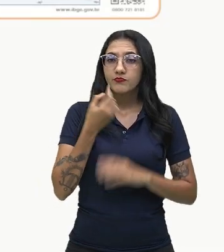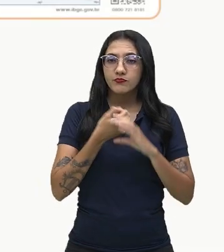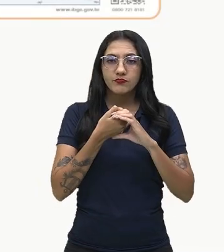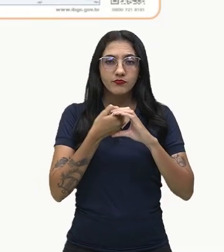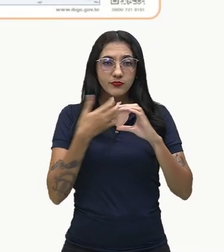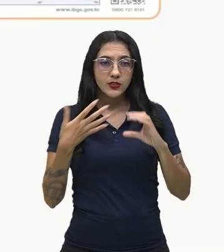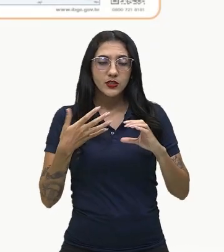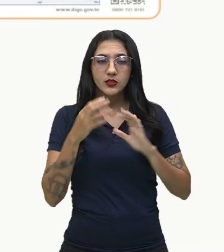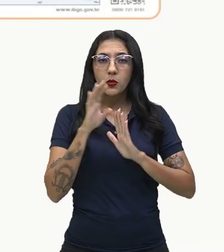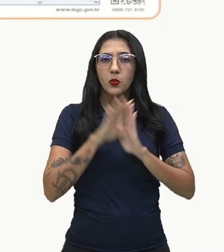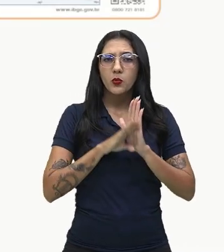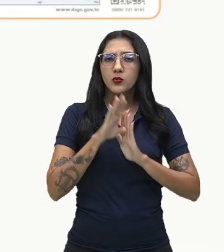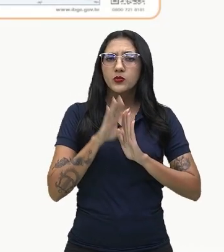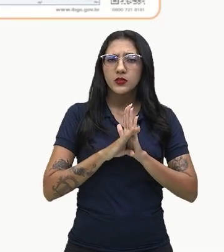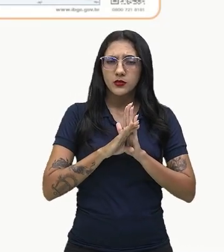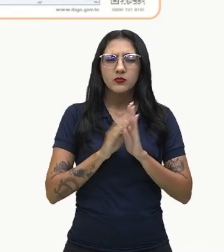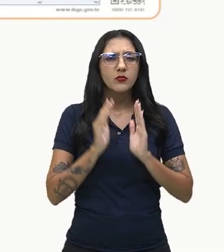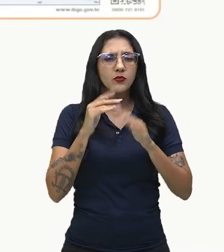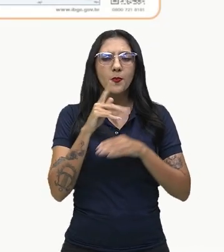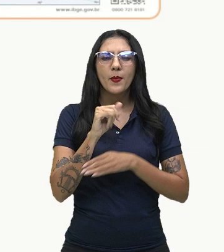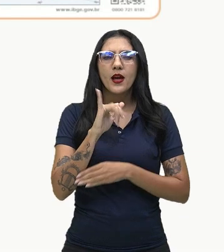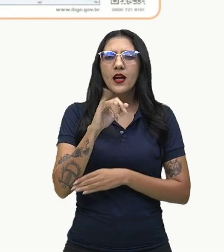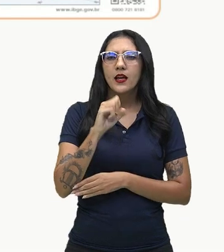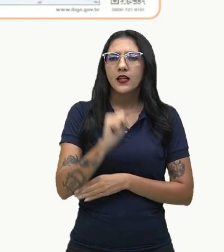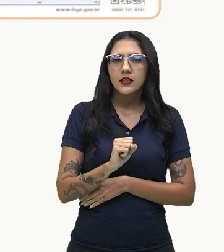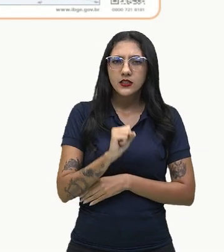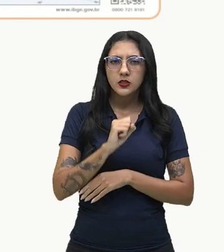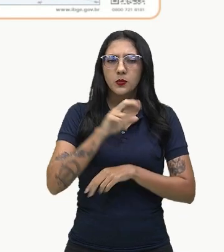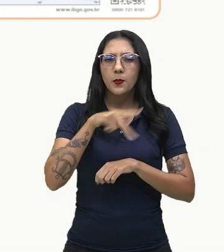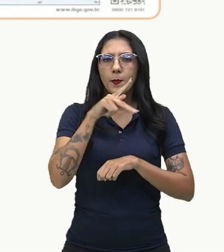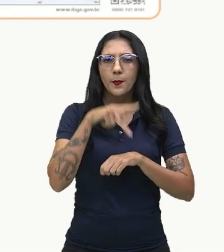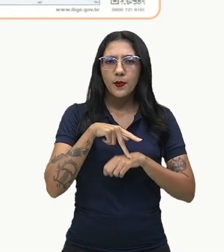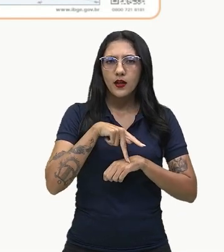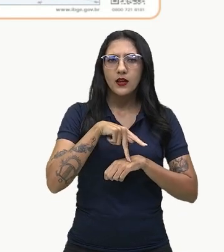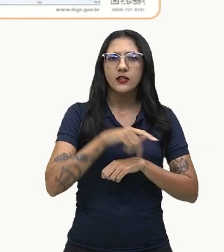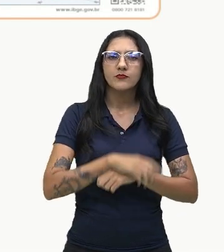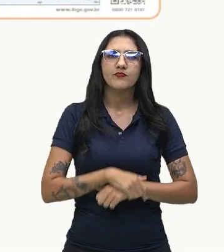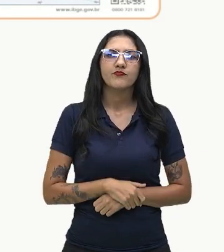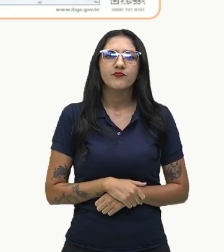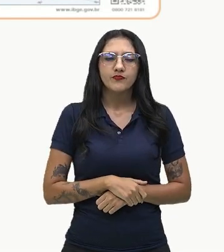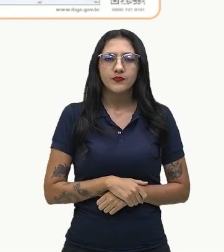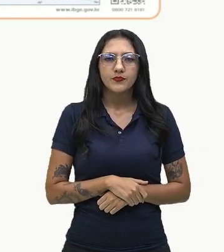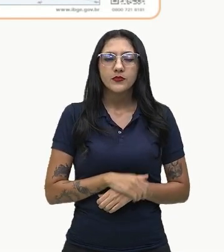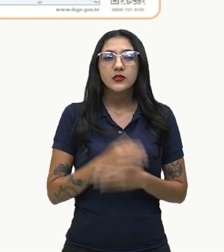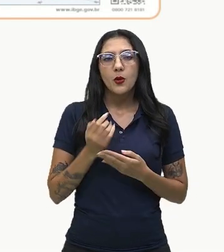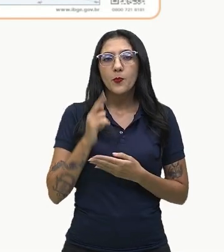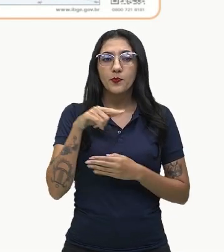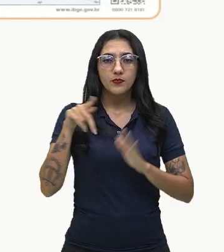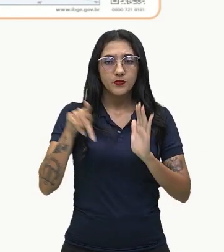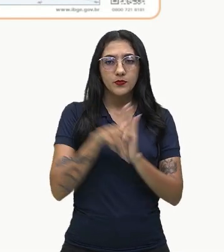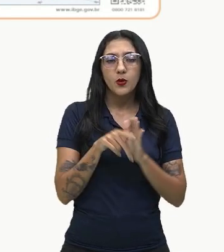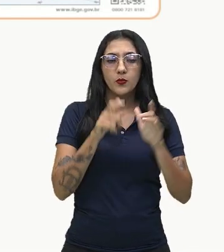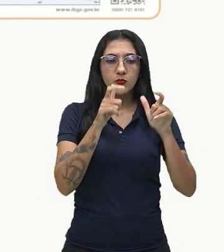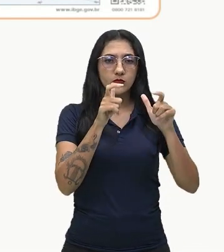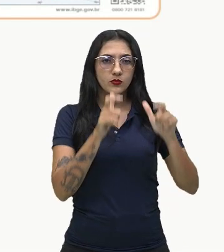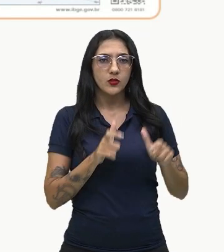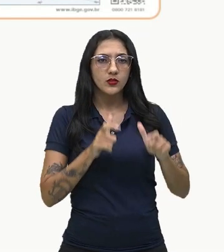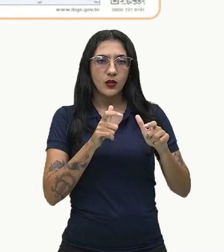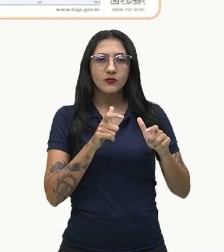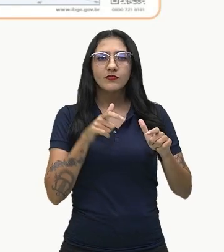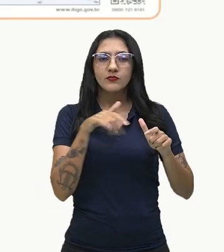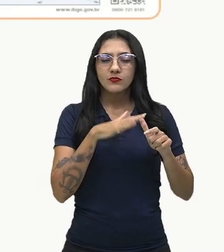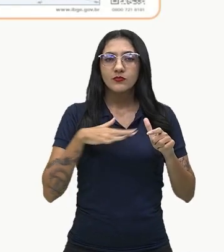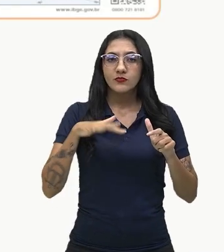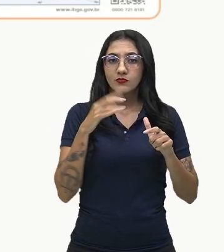alguns conceitos. Qual é o conceito de país, né? País, nós temos aí um determinado território